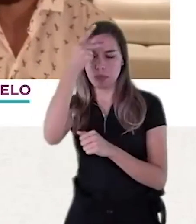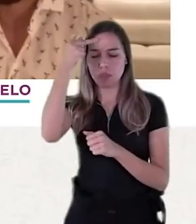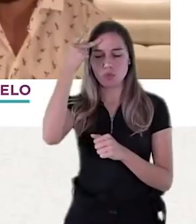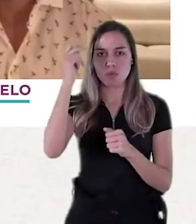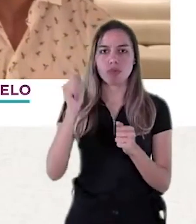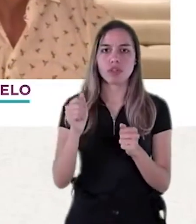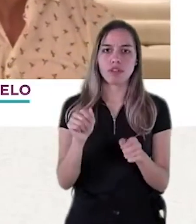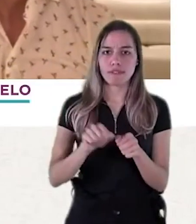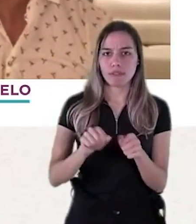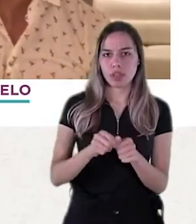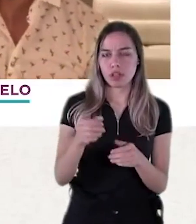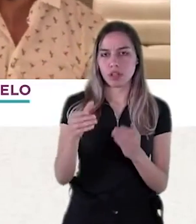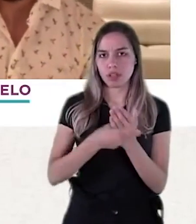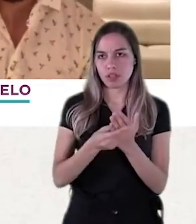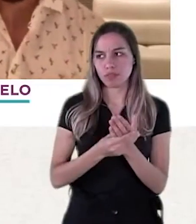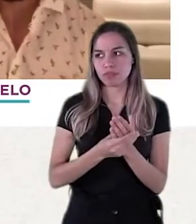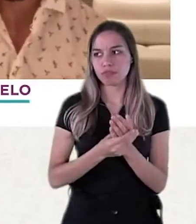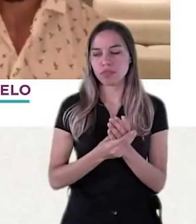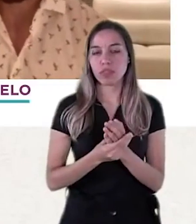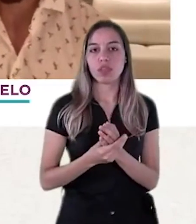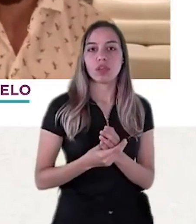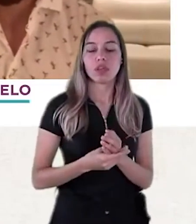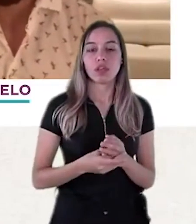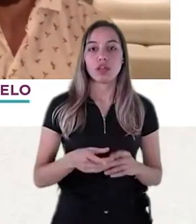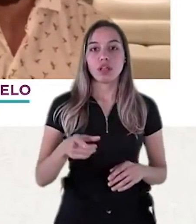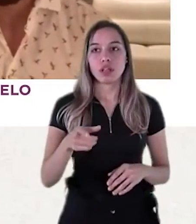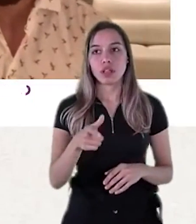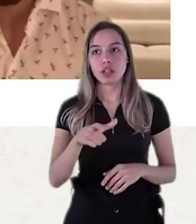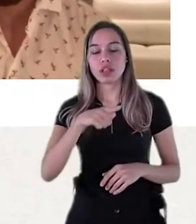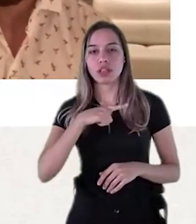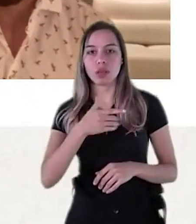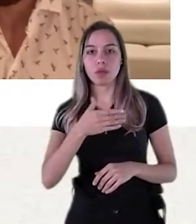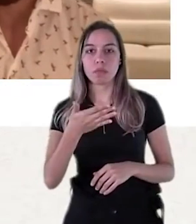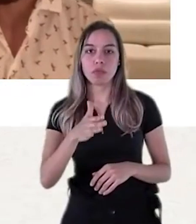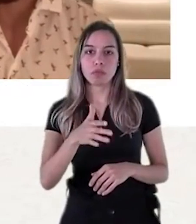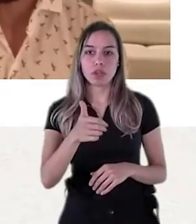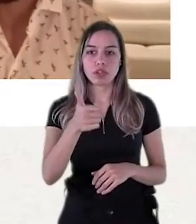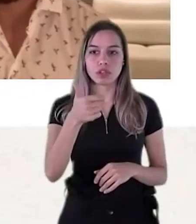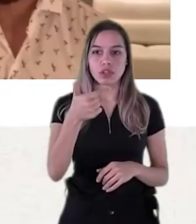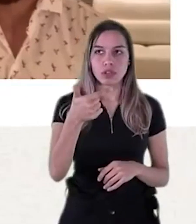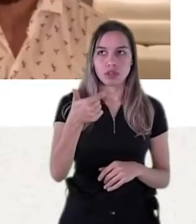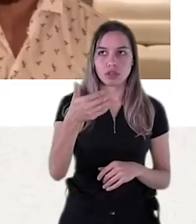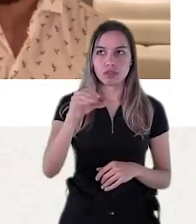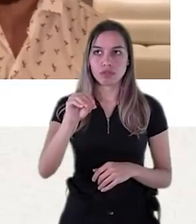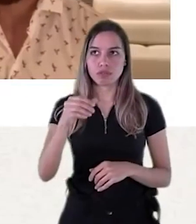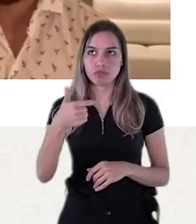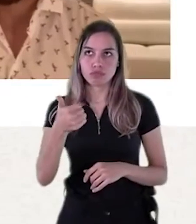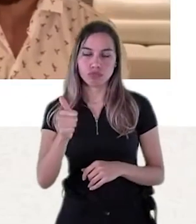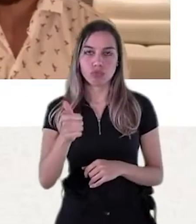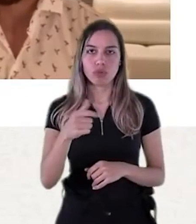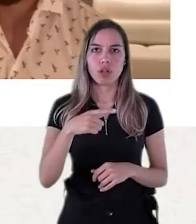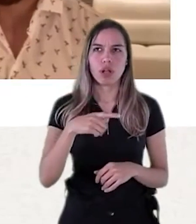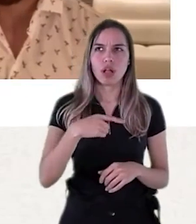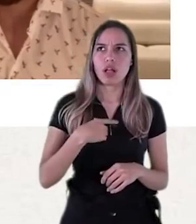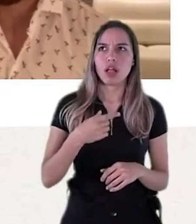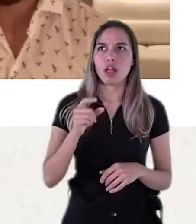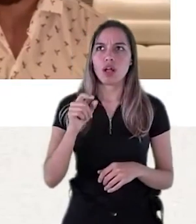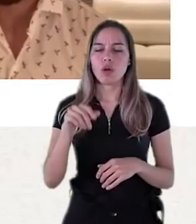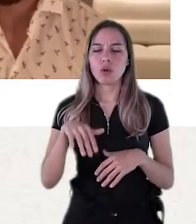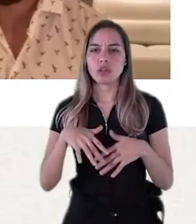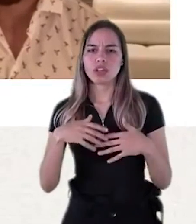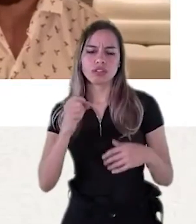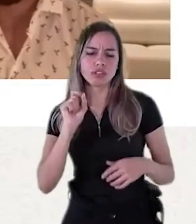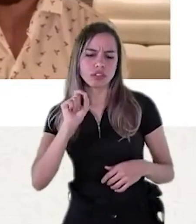e 2021, tem, entre outros, Quem Me Roubou de Mim, Quando o Sofrimento Bate à